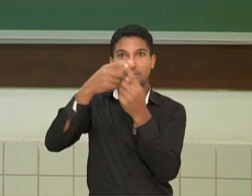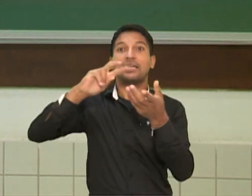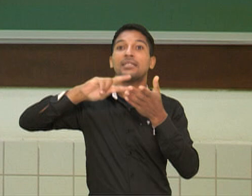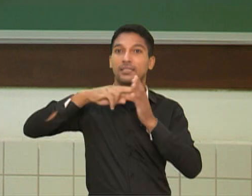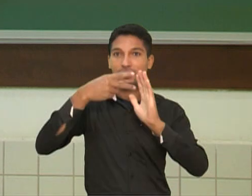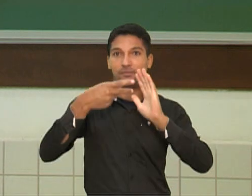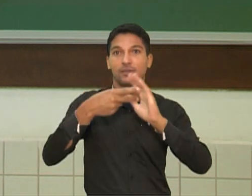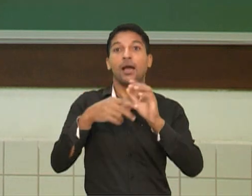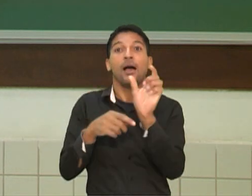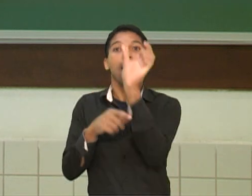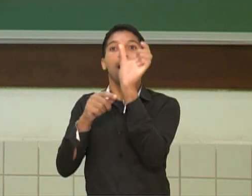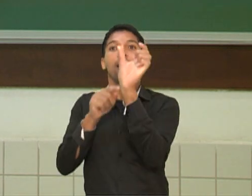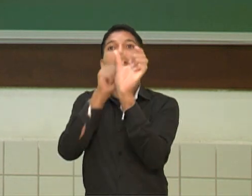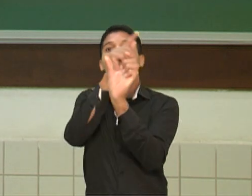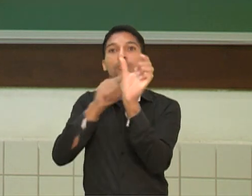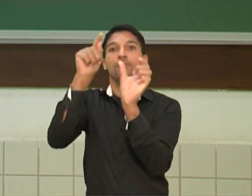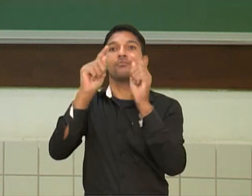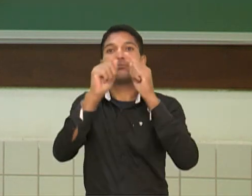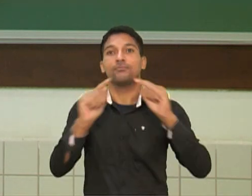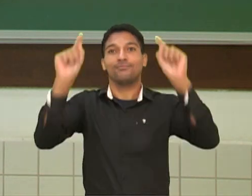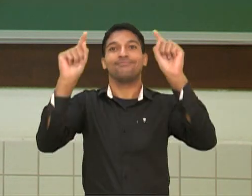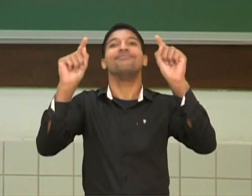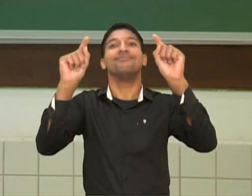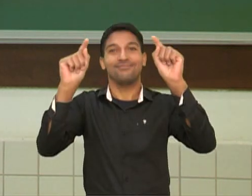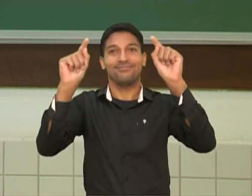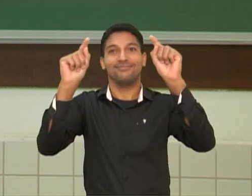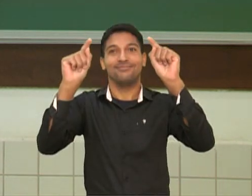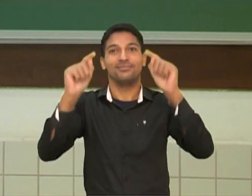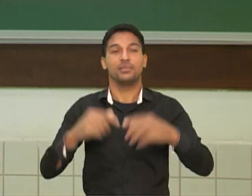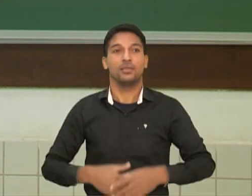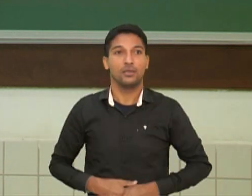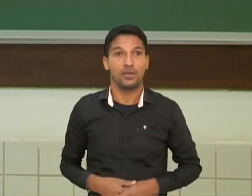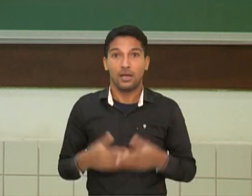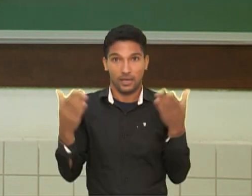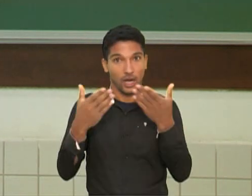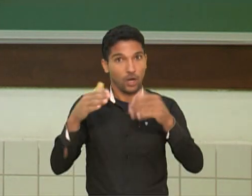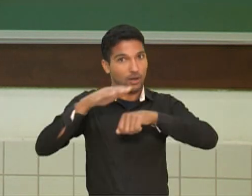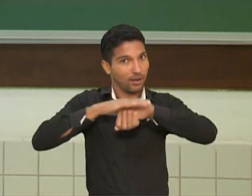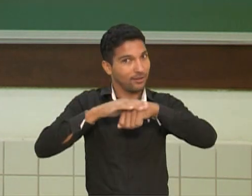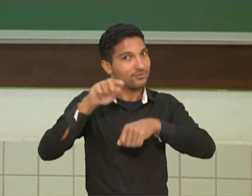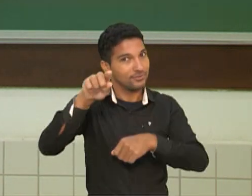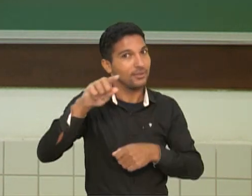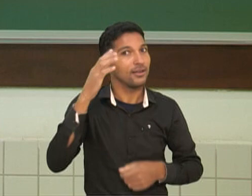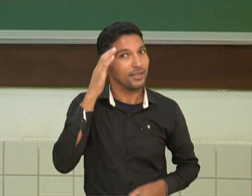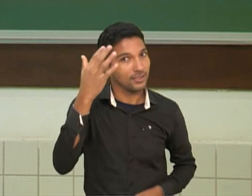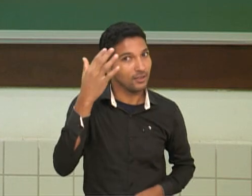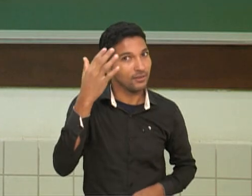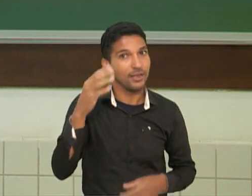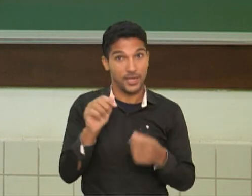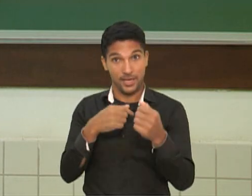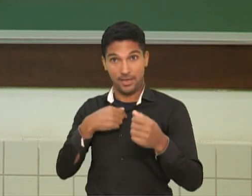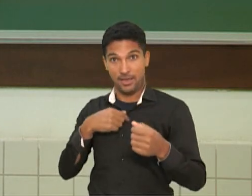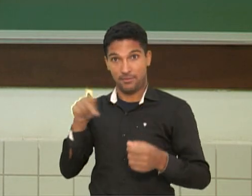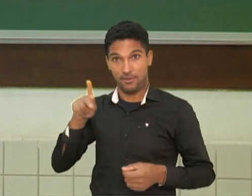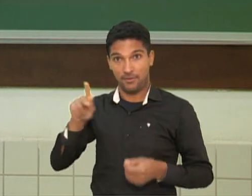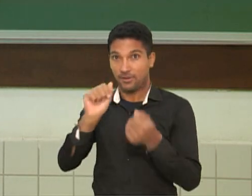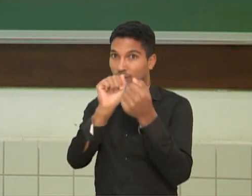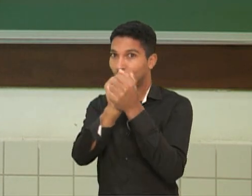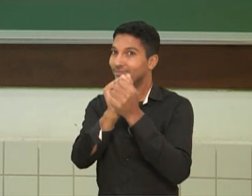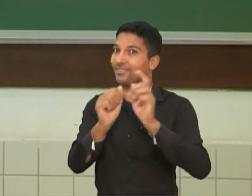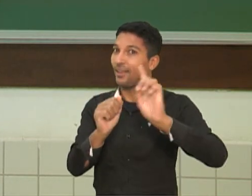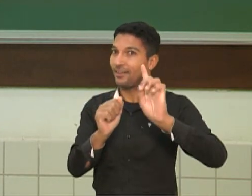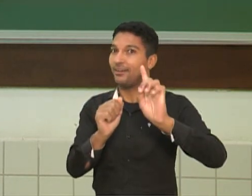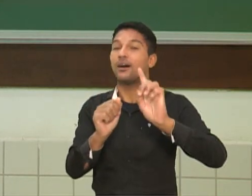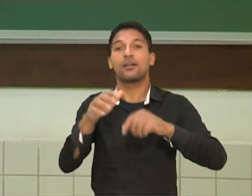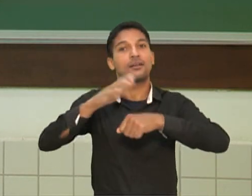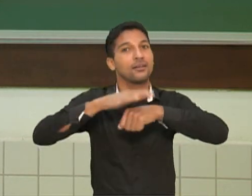essa questão toda, tá? Porque até agora nós sempre estamos fazendo juntos, estamos aqui caminhando